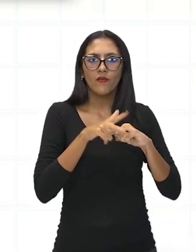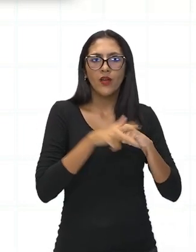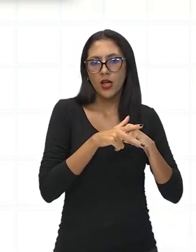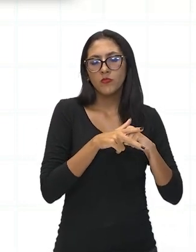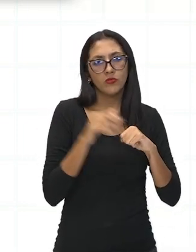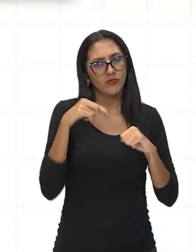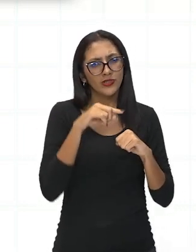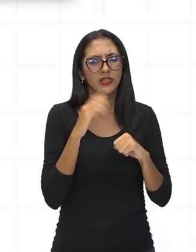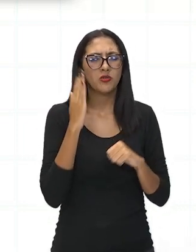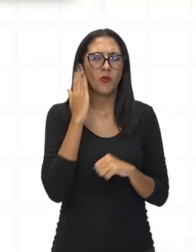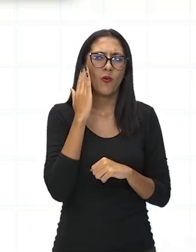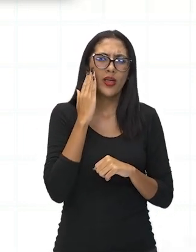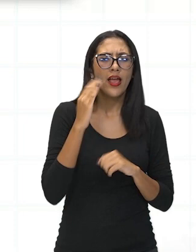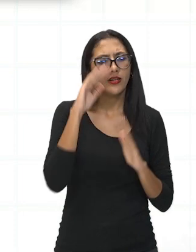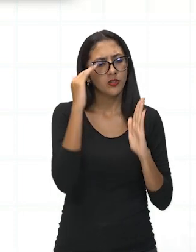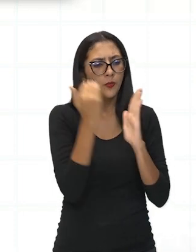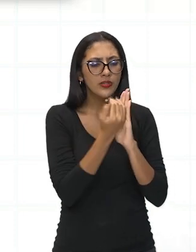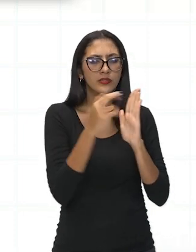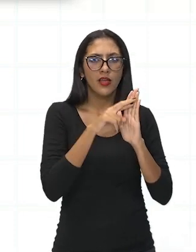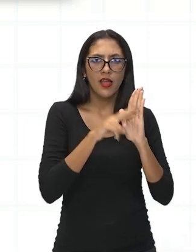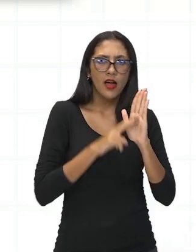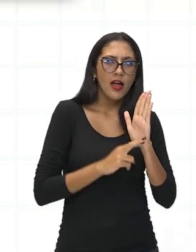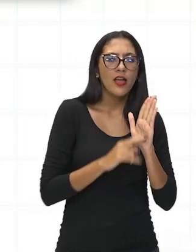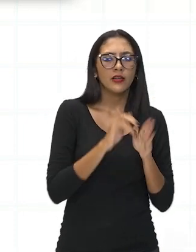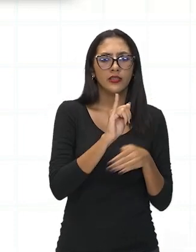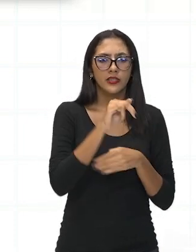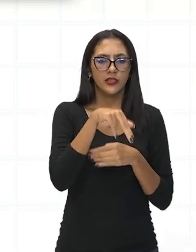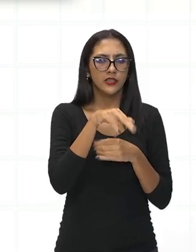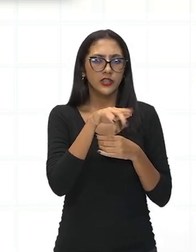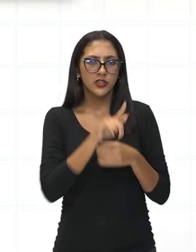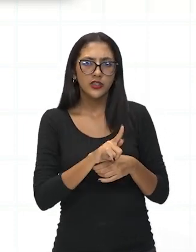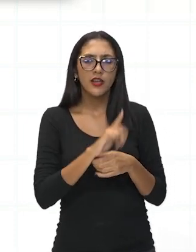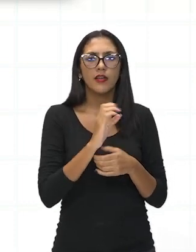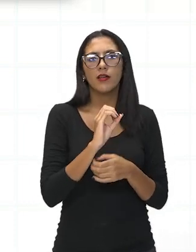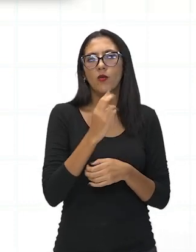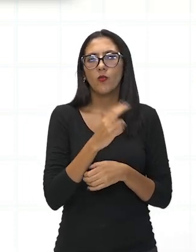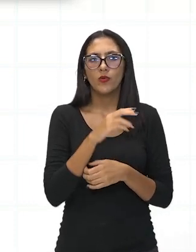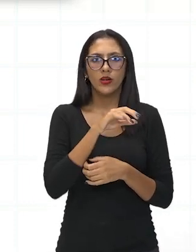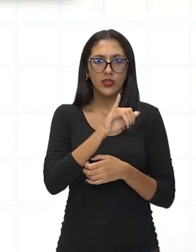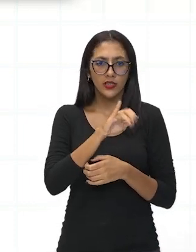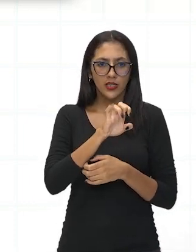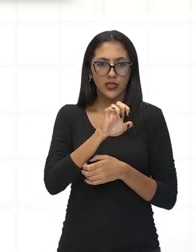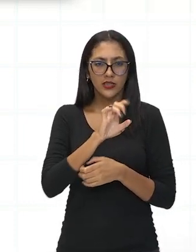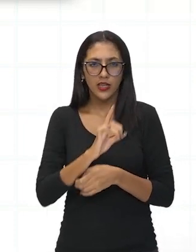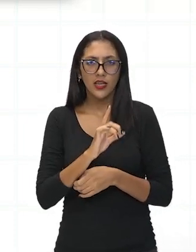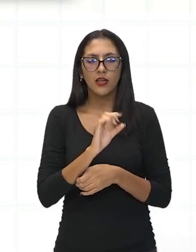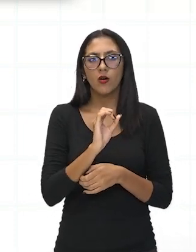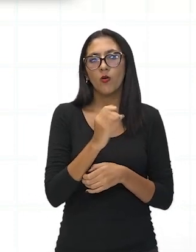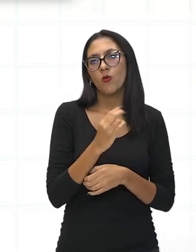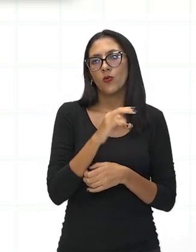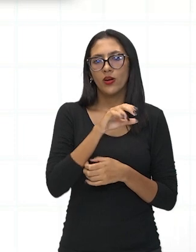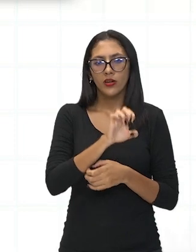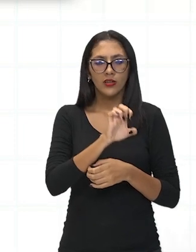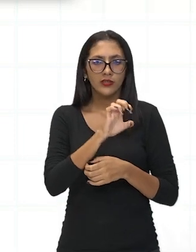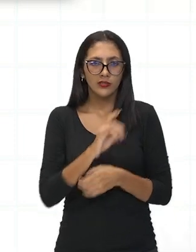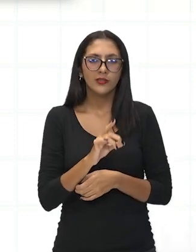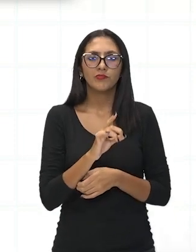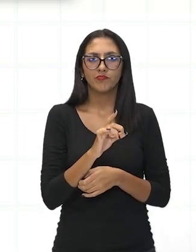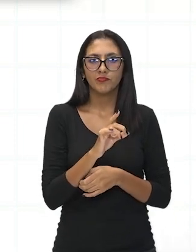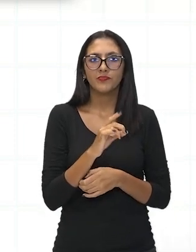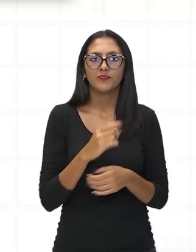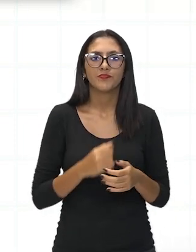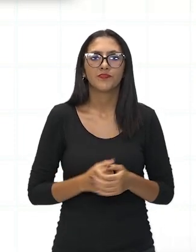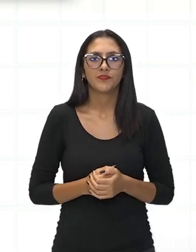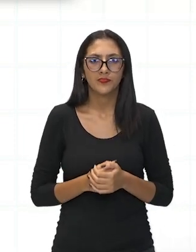você tem que estudar mesmo, praticar até conseguir compreender e internalizar o uso deles, tá bom? Então, quando é